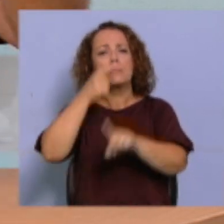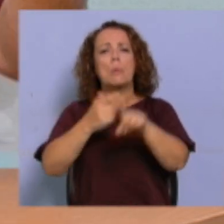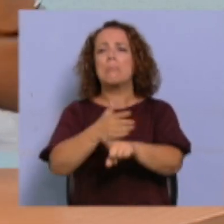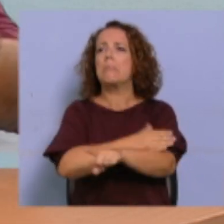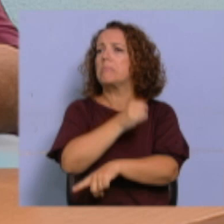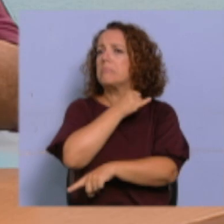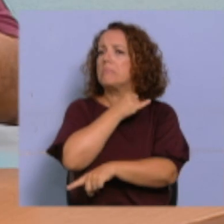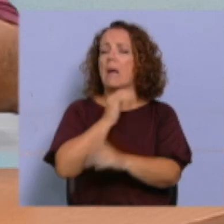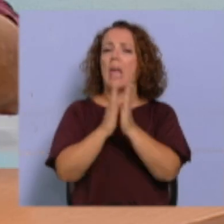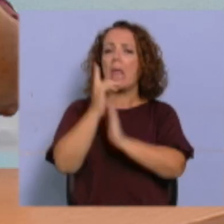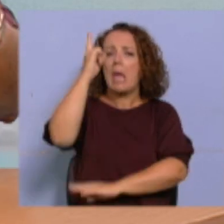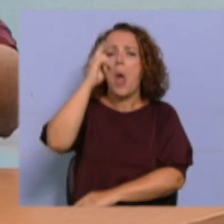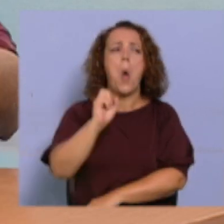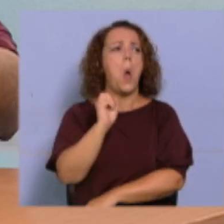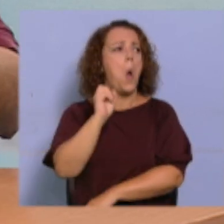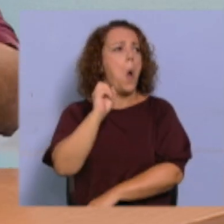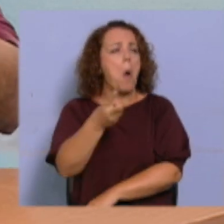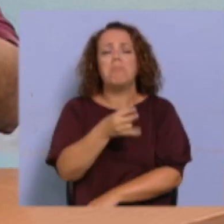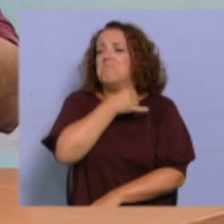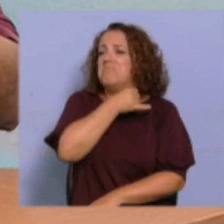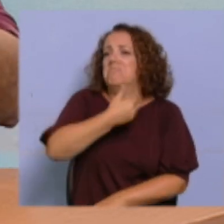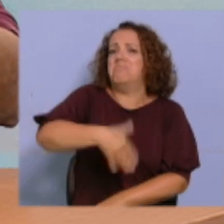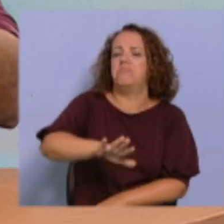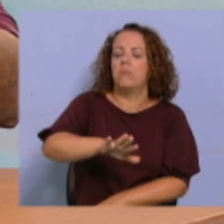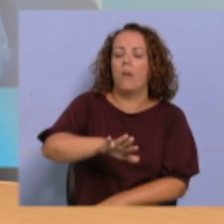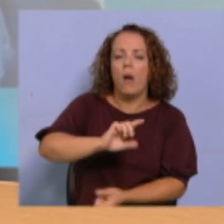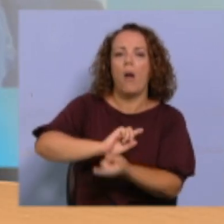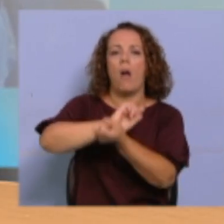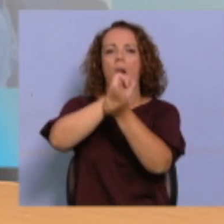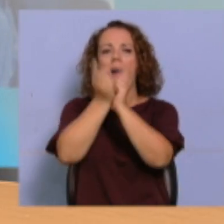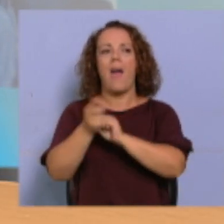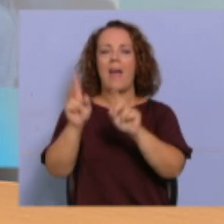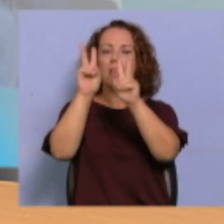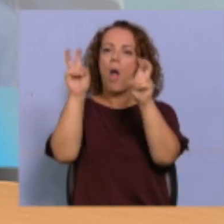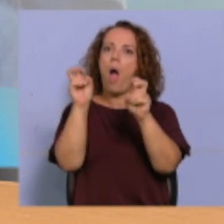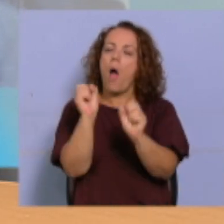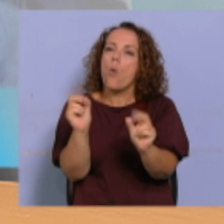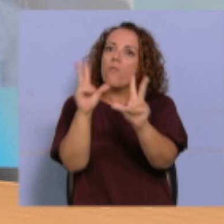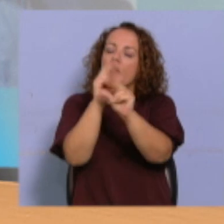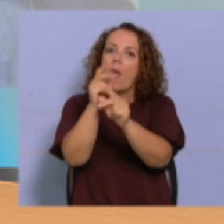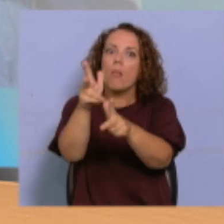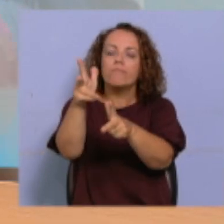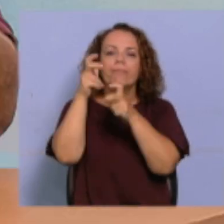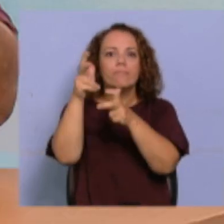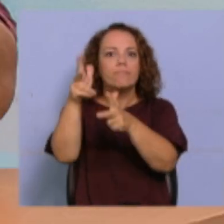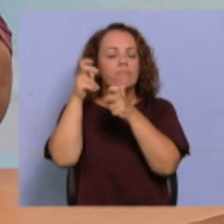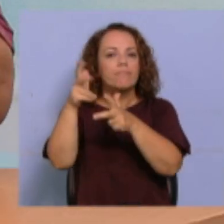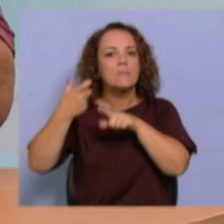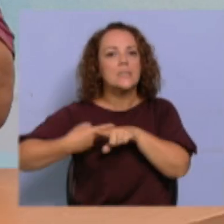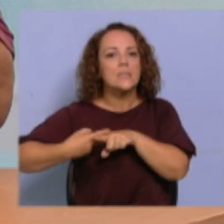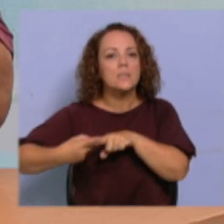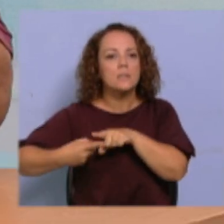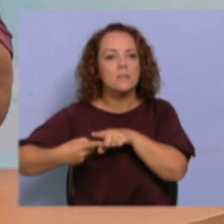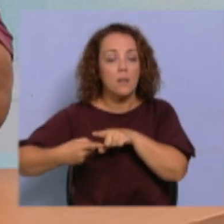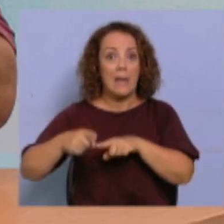que são ateias, ou que... Para quem essa matéria é uma novidade. É uma novidade, quer dizer, e é isso que